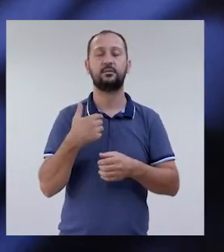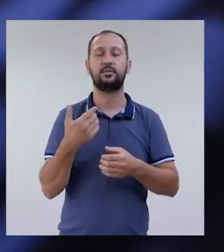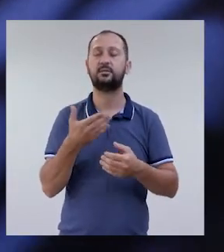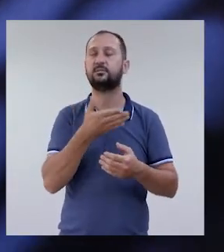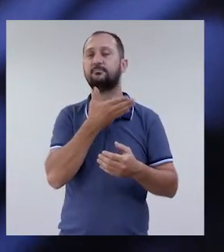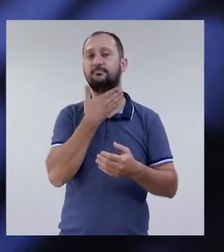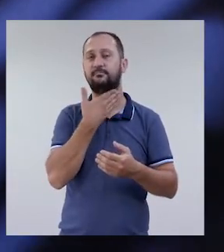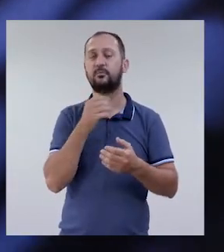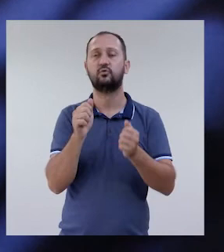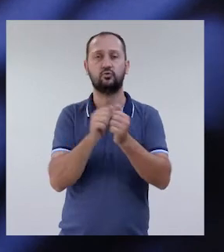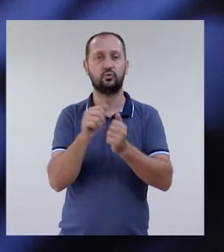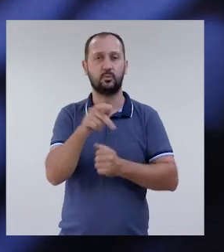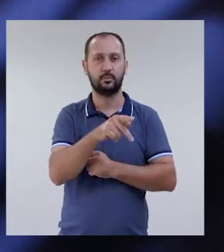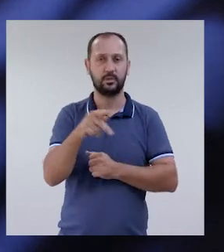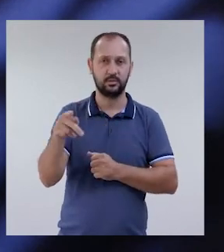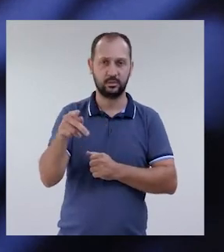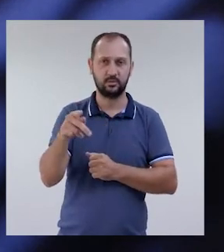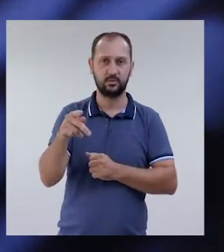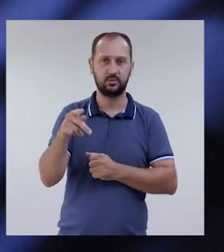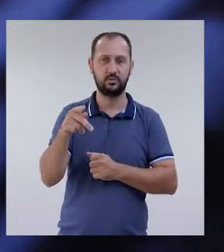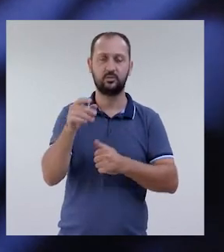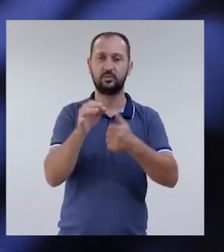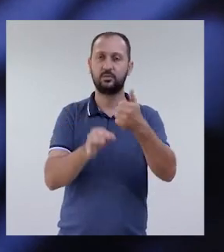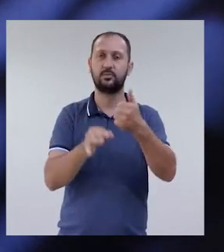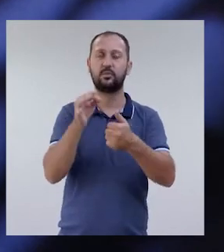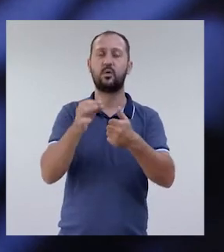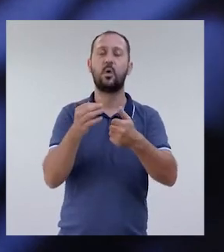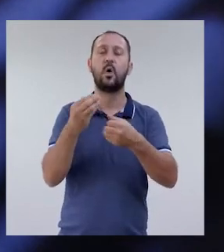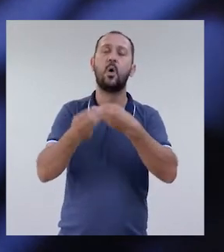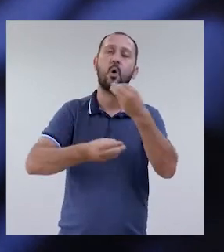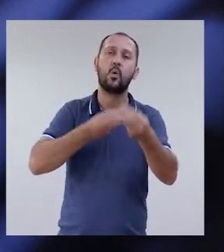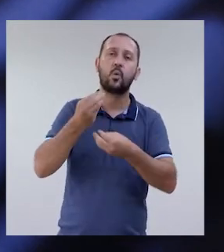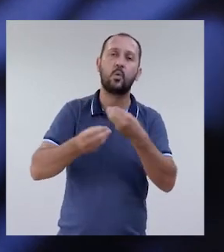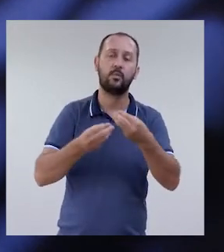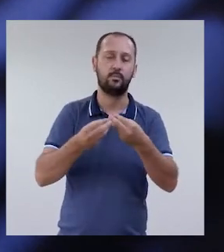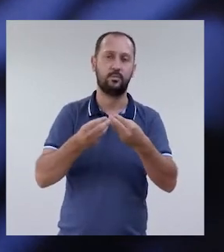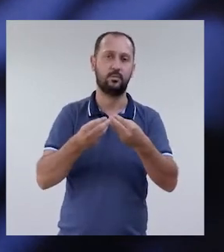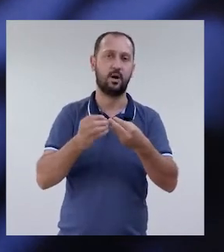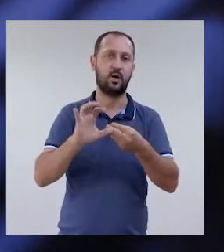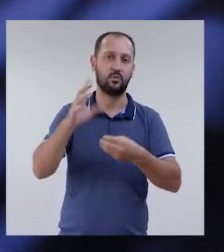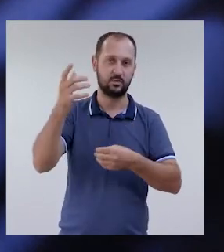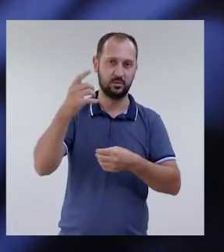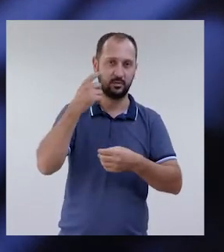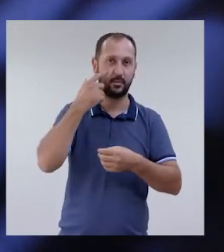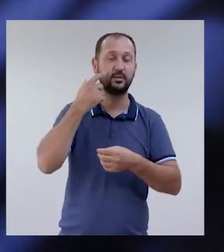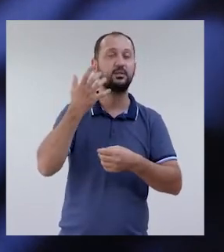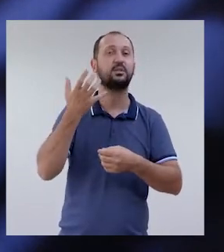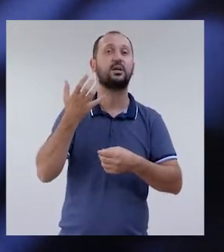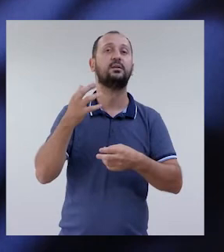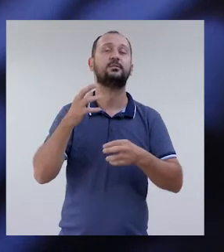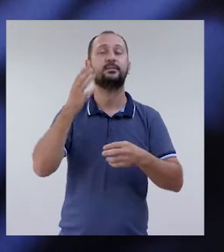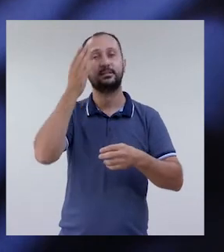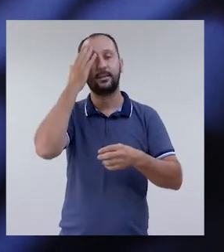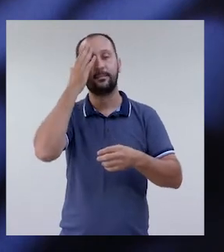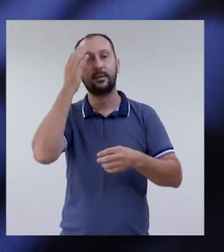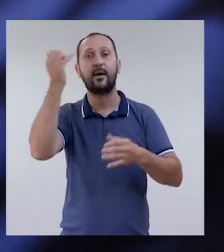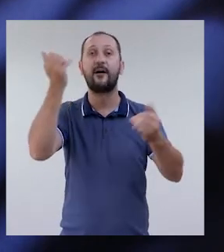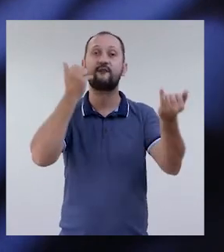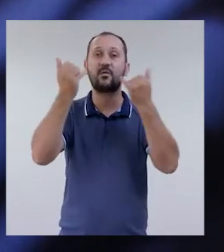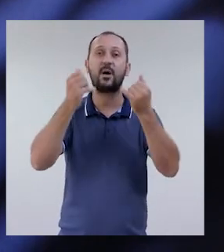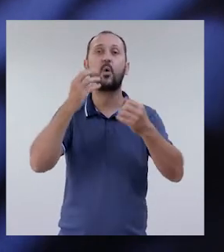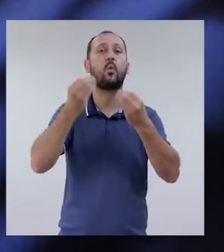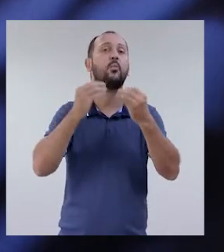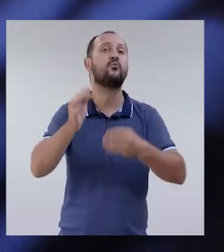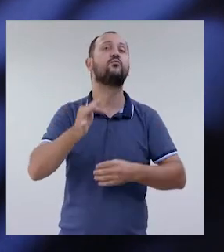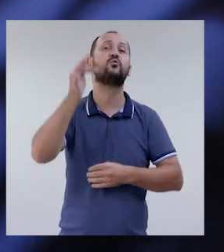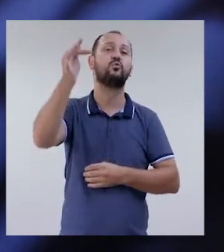durante esse papo com o presidente do Tribunal de Justiça, falando até agora como foi, mas a gente também quer saber como vai ser, o